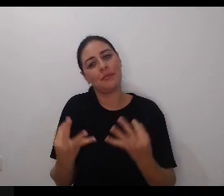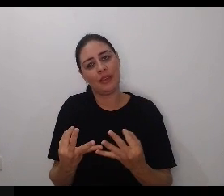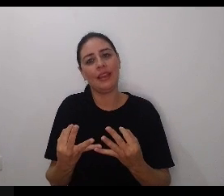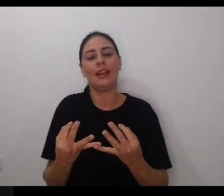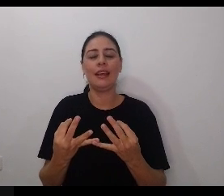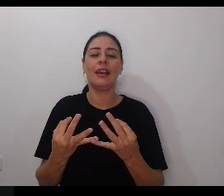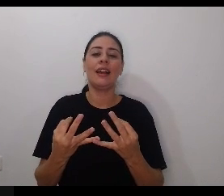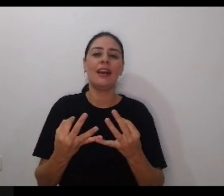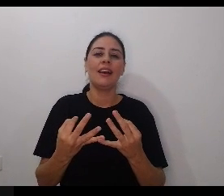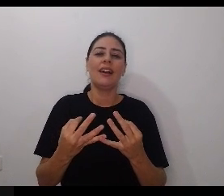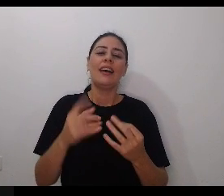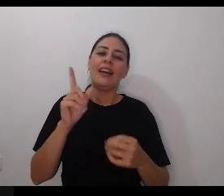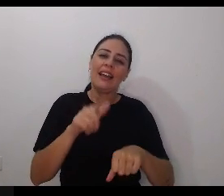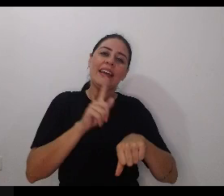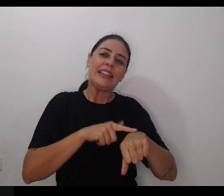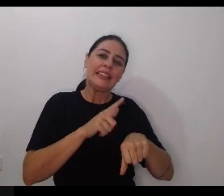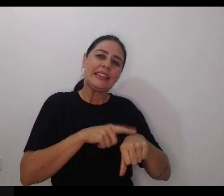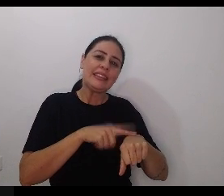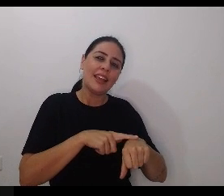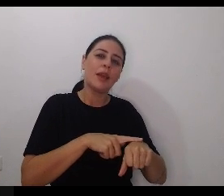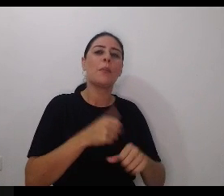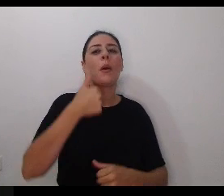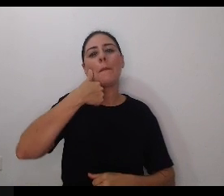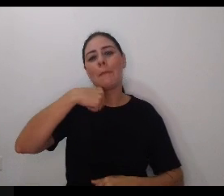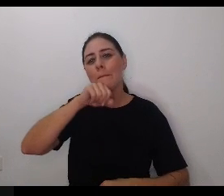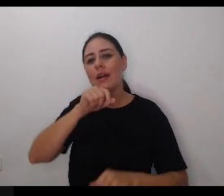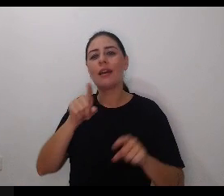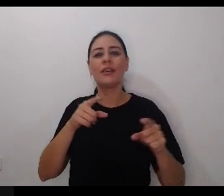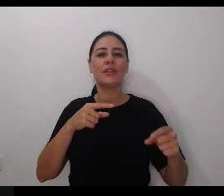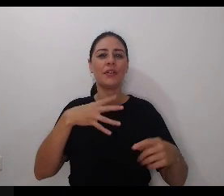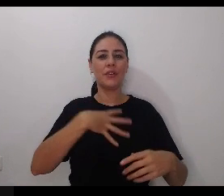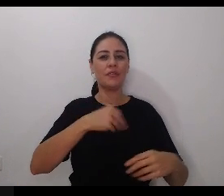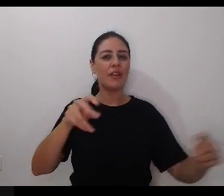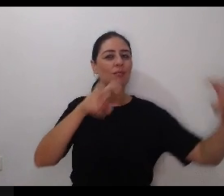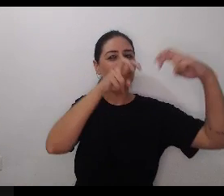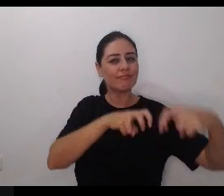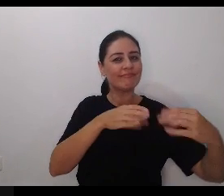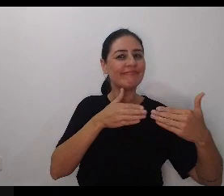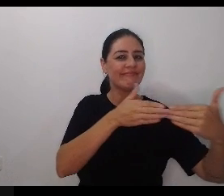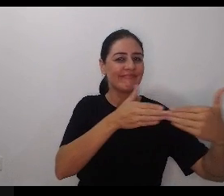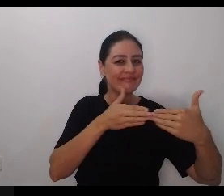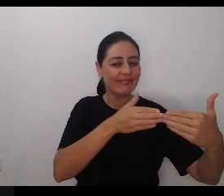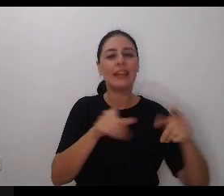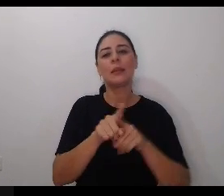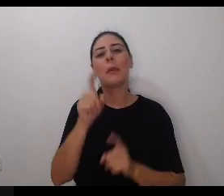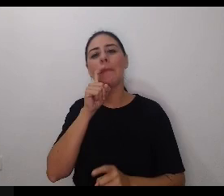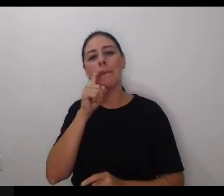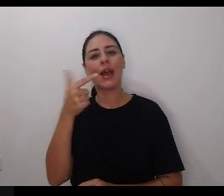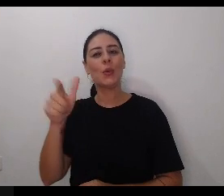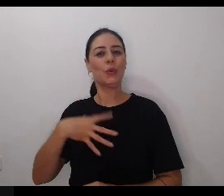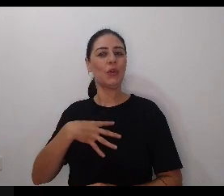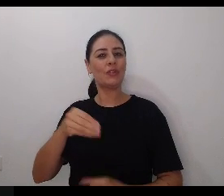velho, dentro das possibilidades daquela família, né? Mas ter um tempo da